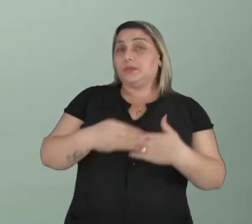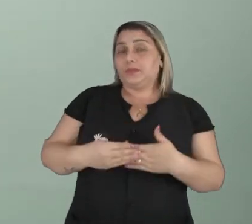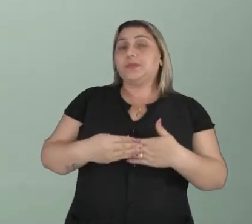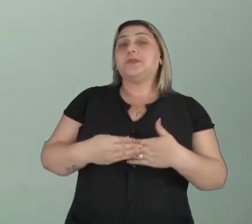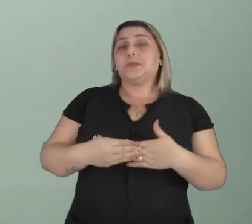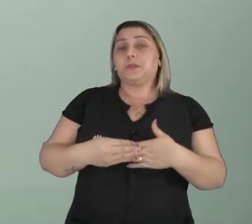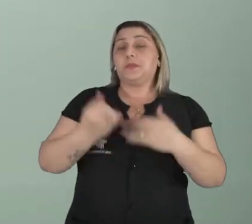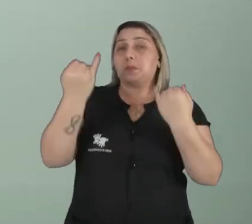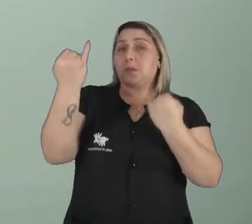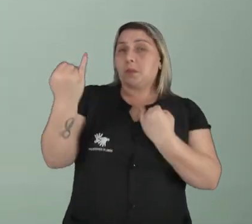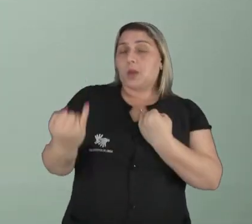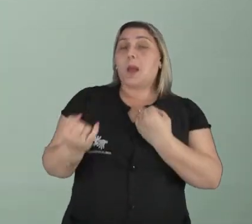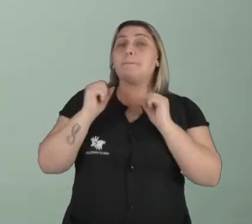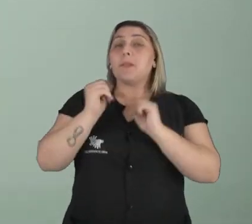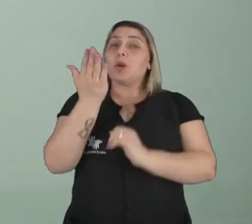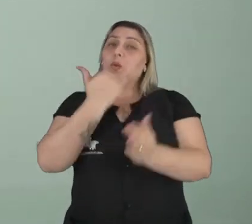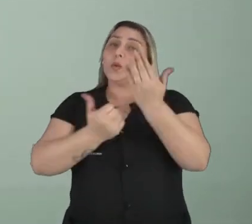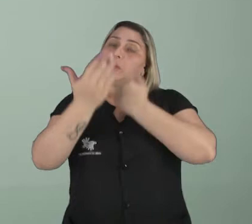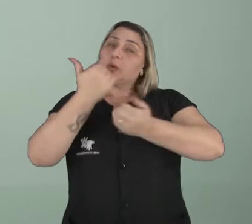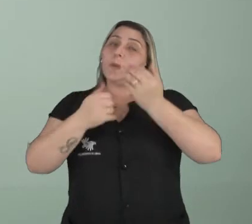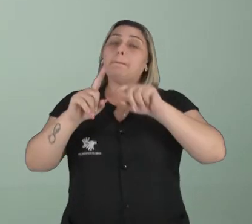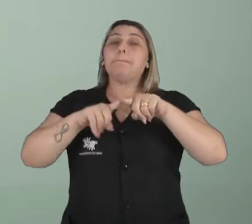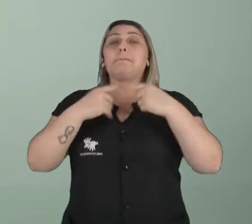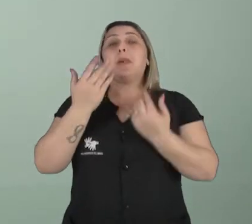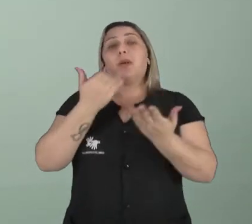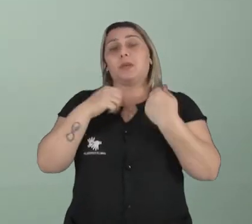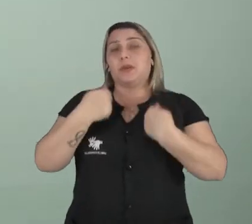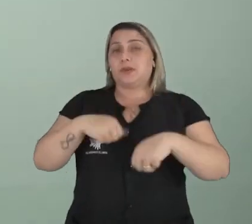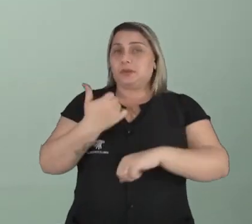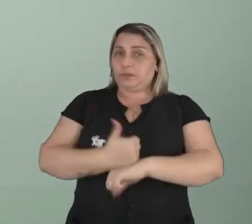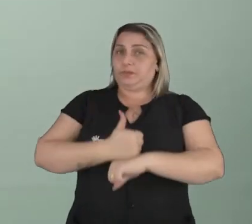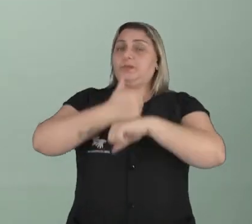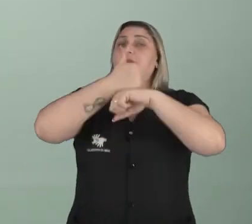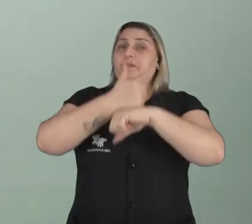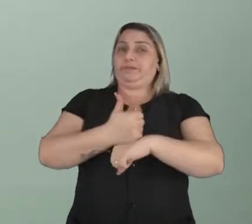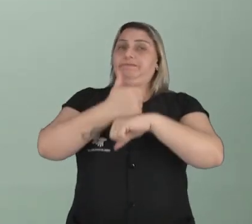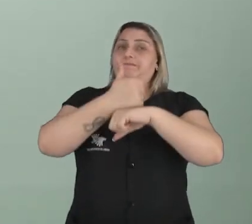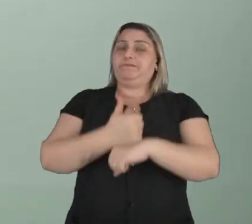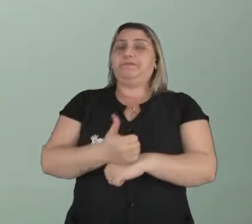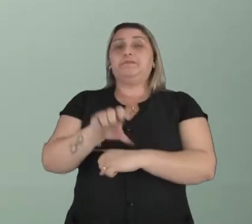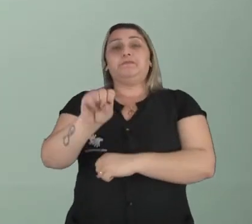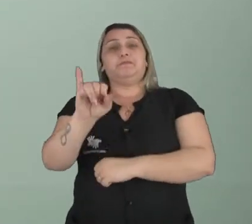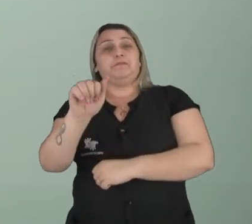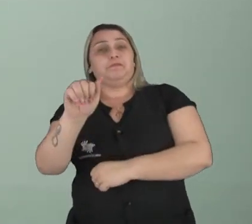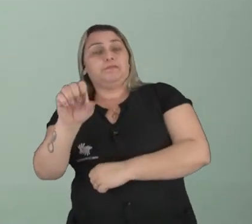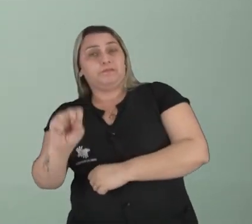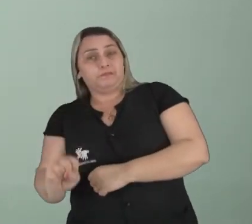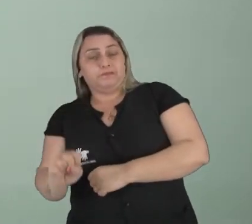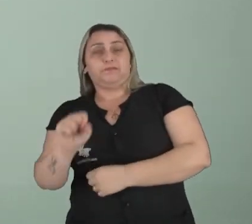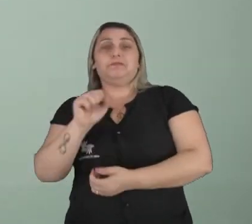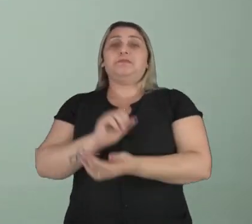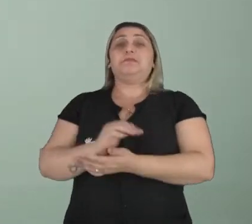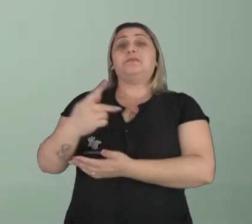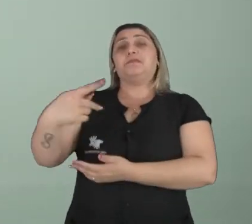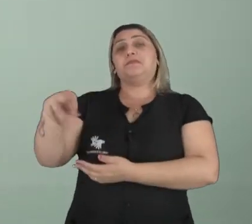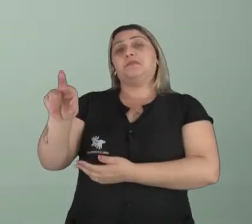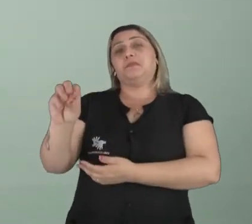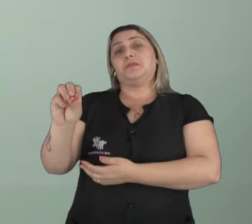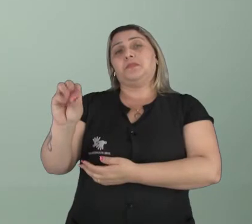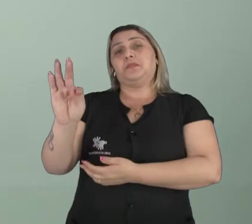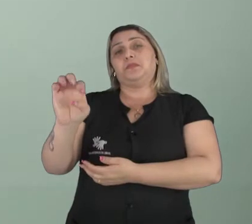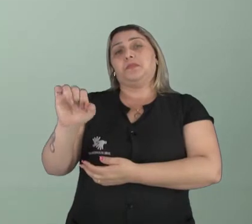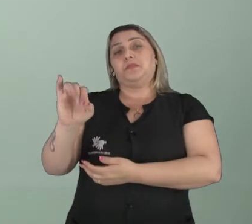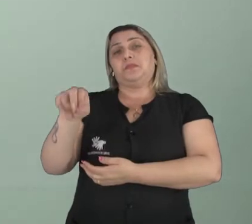trata que como ele é Magno pode comer tudo mas essa alimento deve ser alimento de qualidade com alimentação